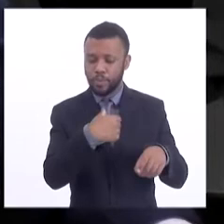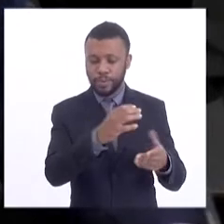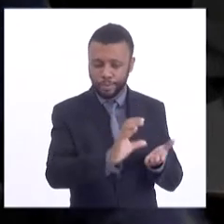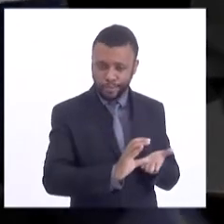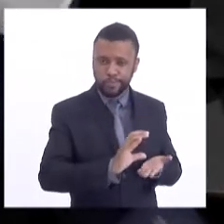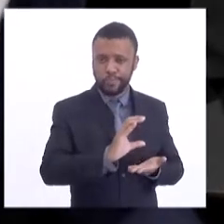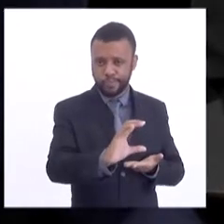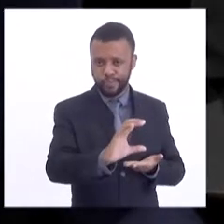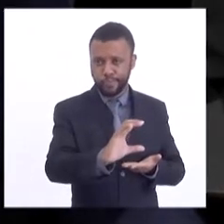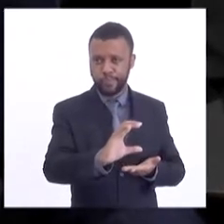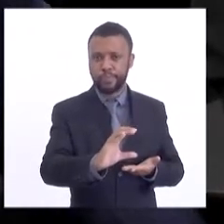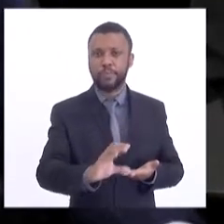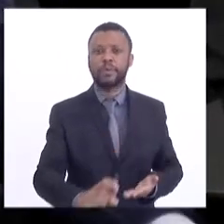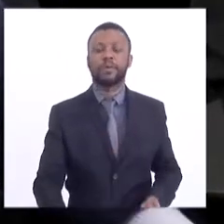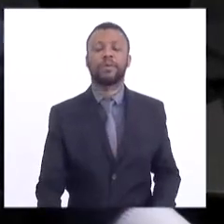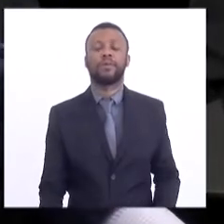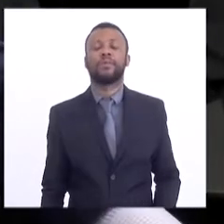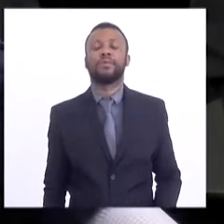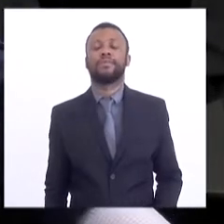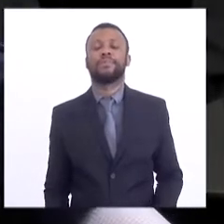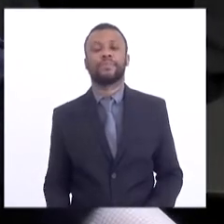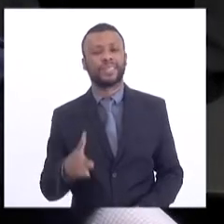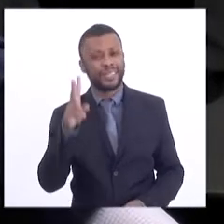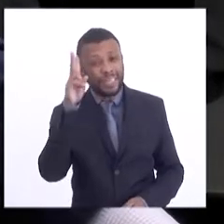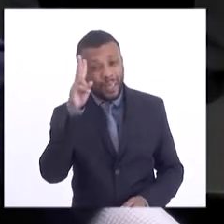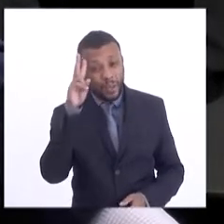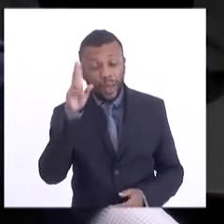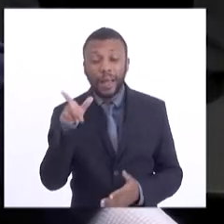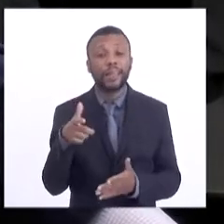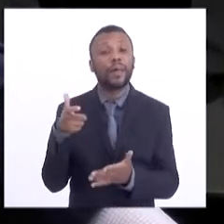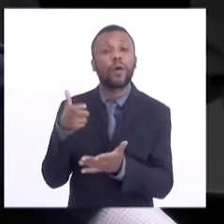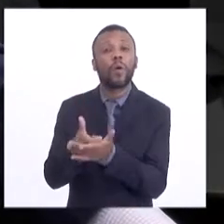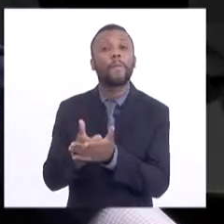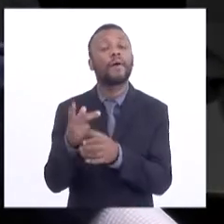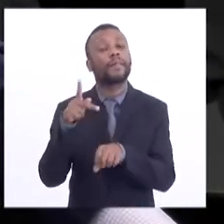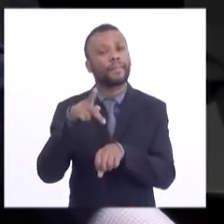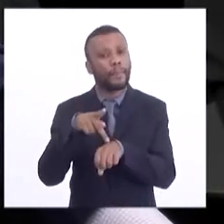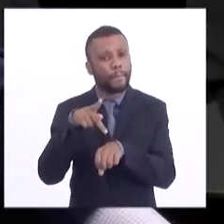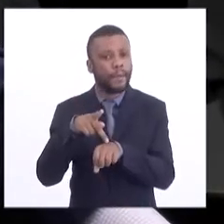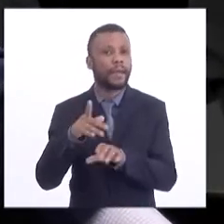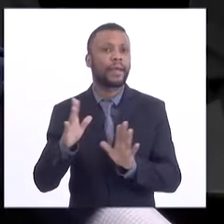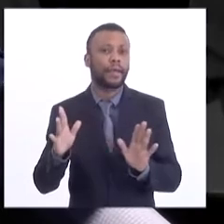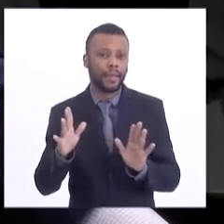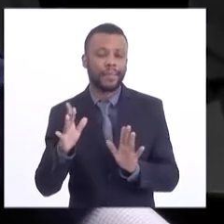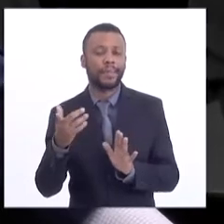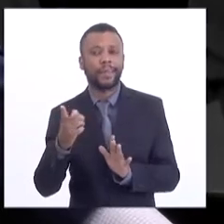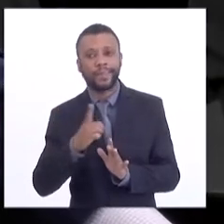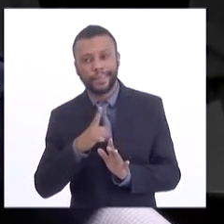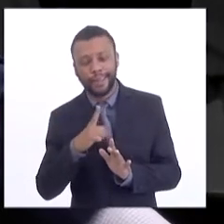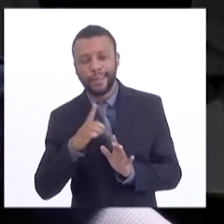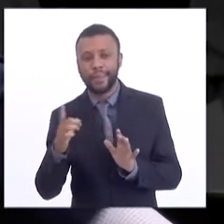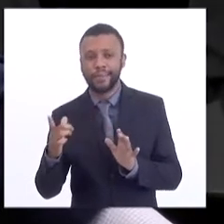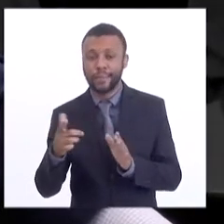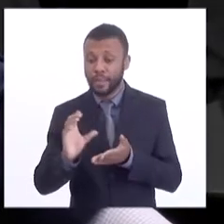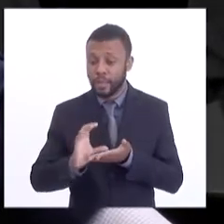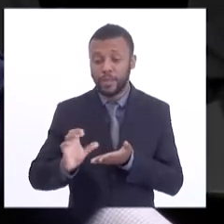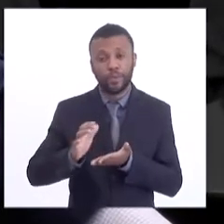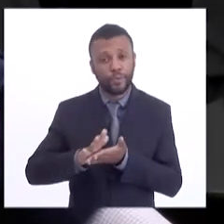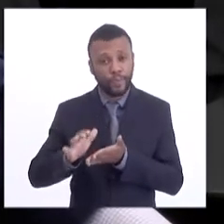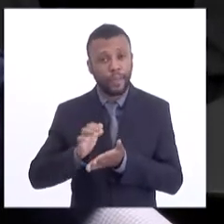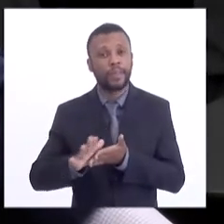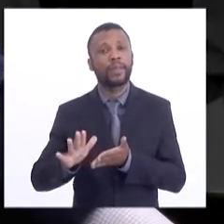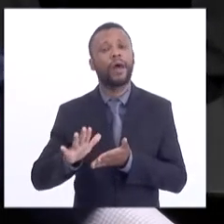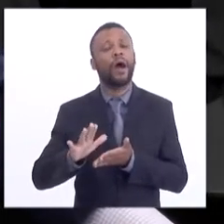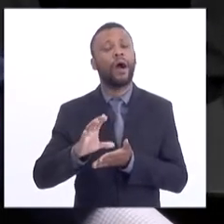E aí o que a história da compra da pedra que aí acaba com a cair em Corrente o